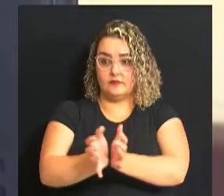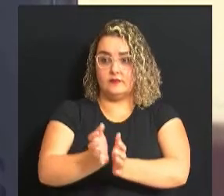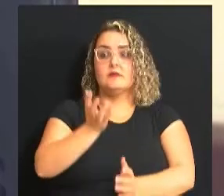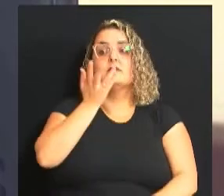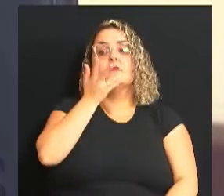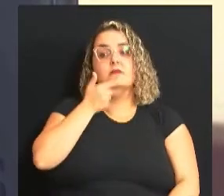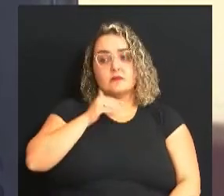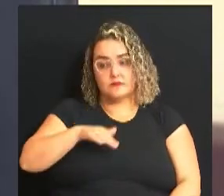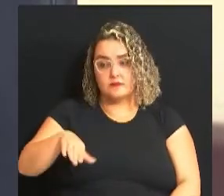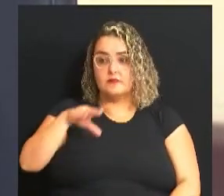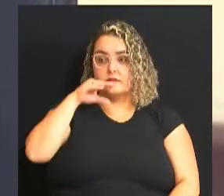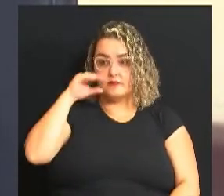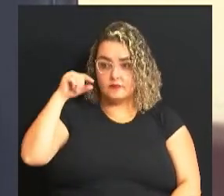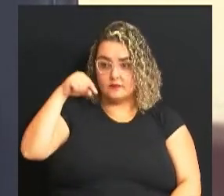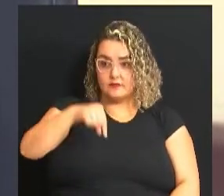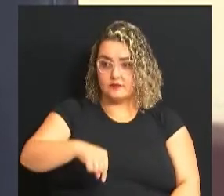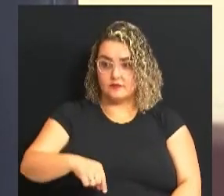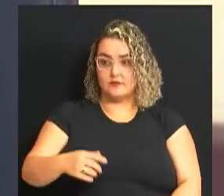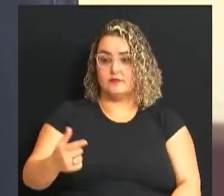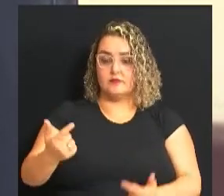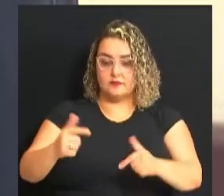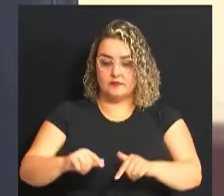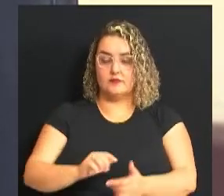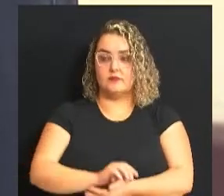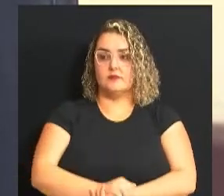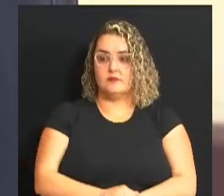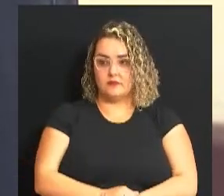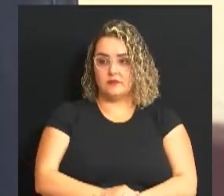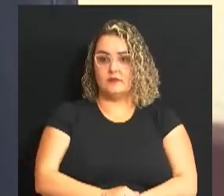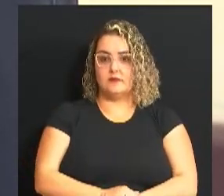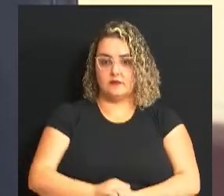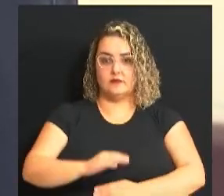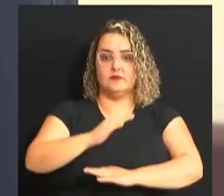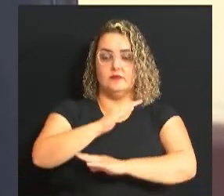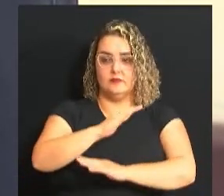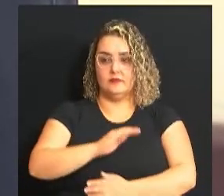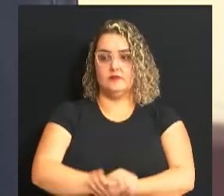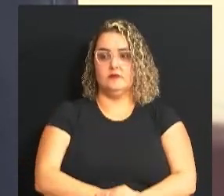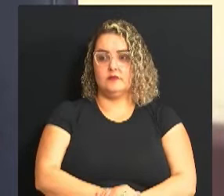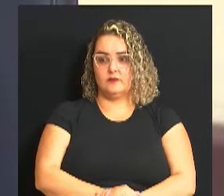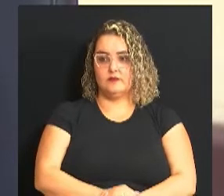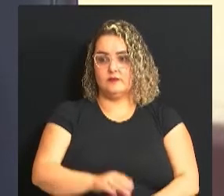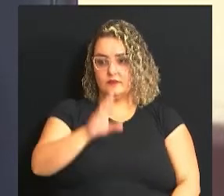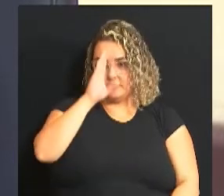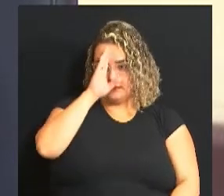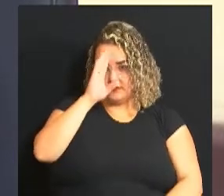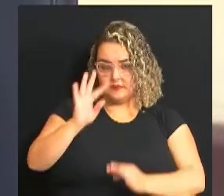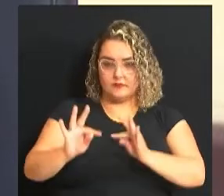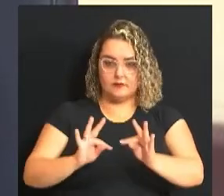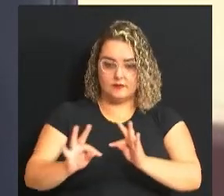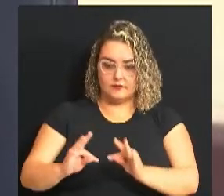dessa casa, e aí, principalmente, né, aos técnicos que estão aqui,